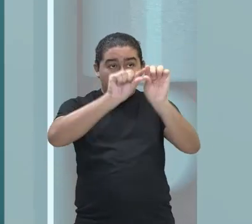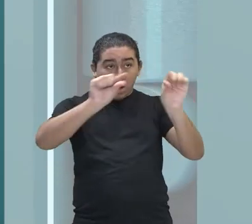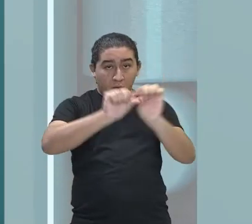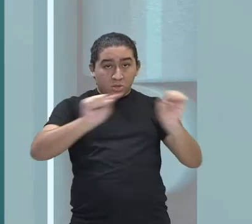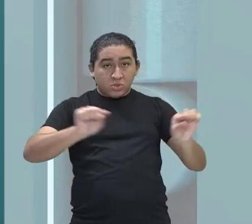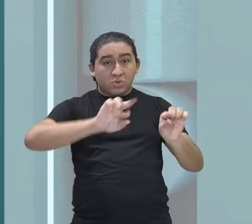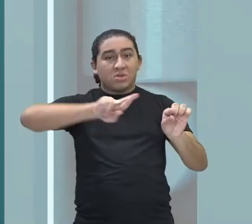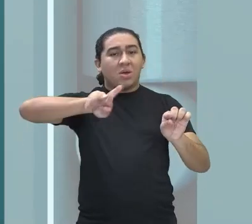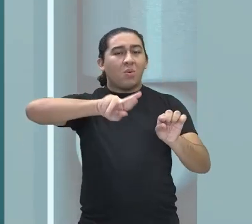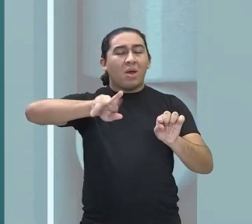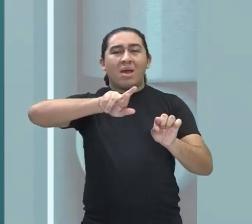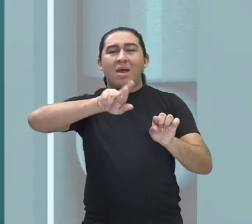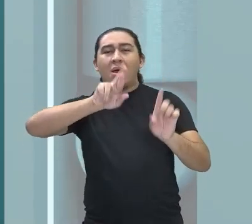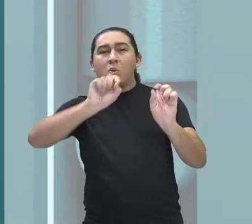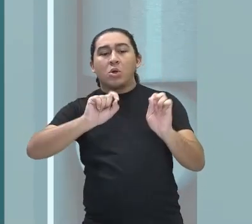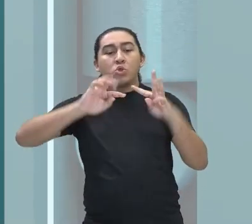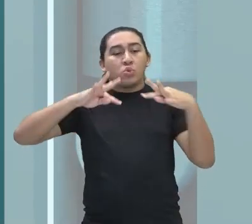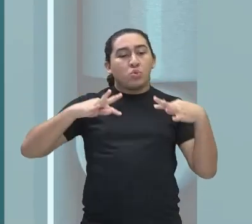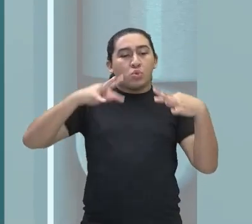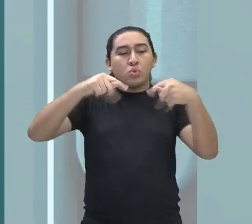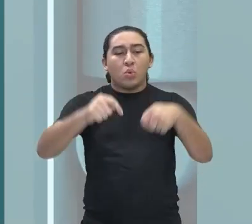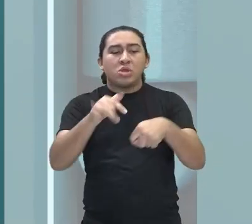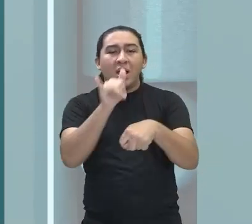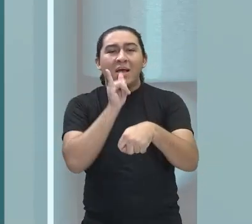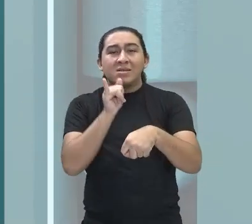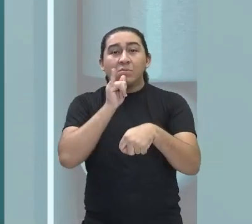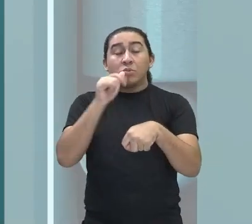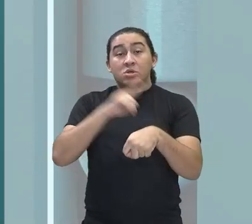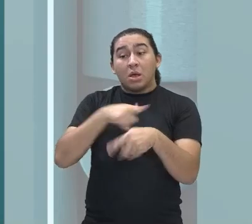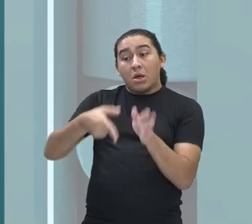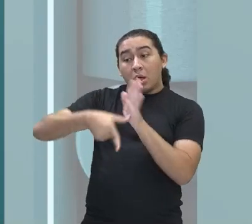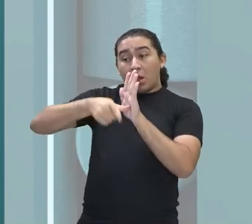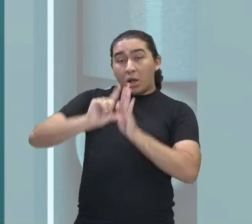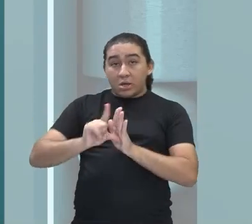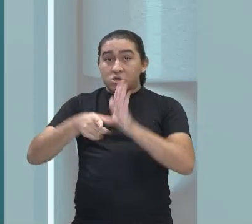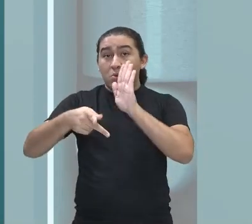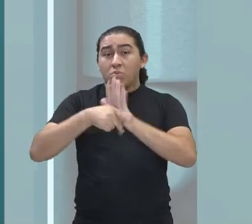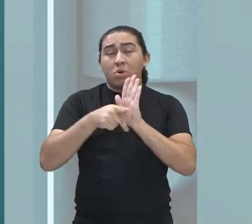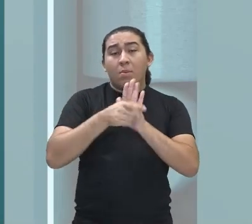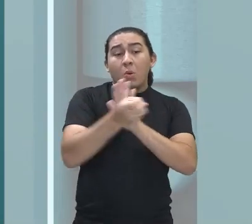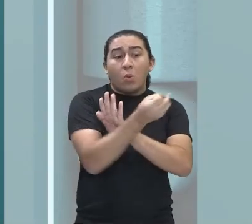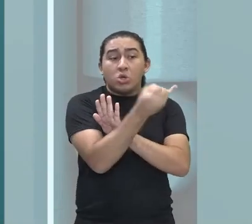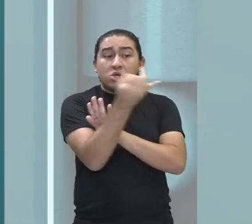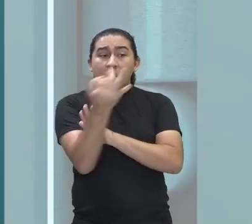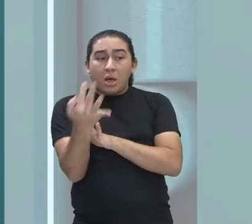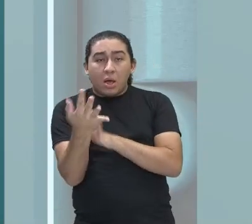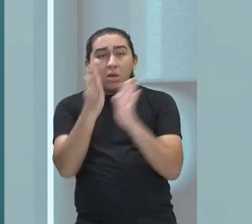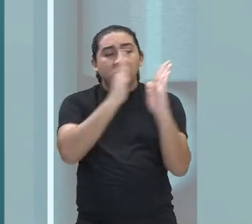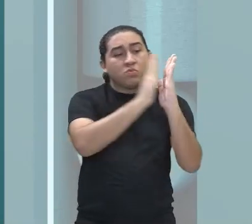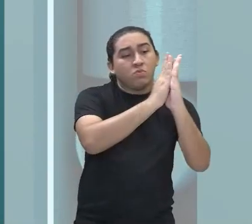são todos pré-estabelecidos com o número certo de